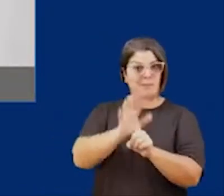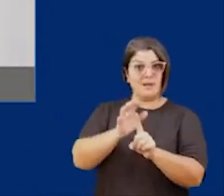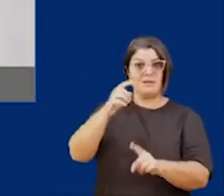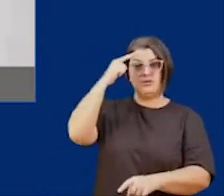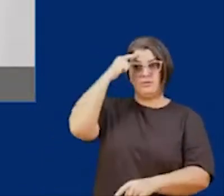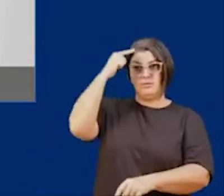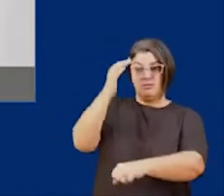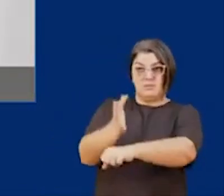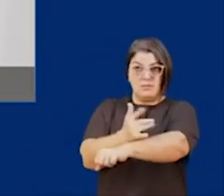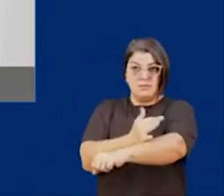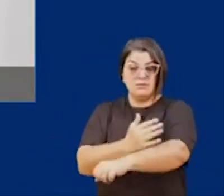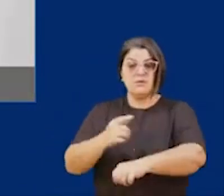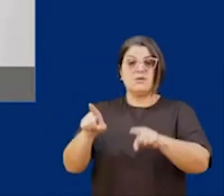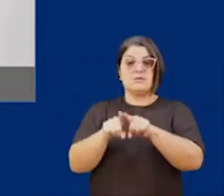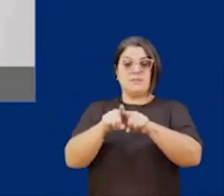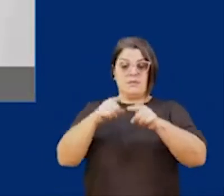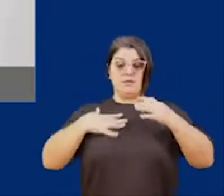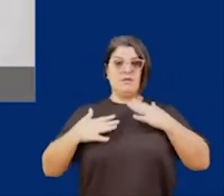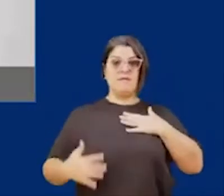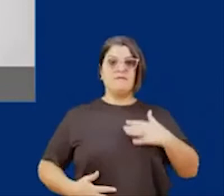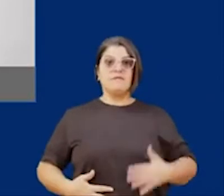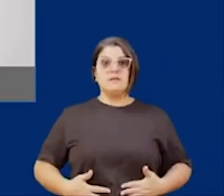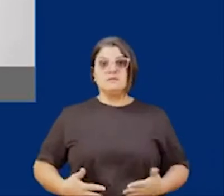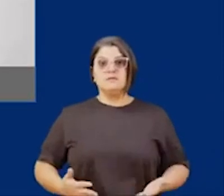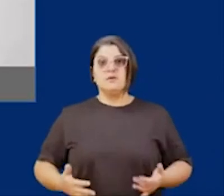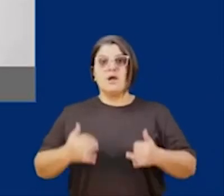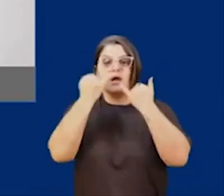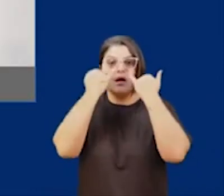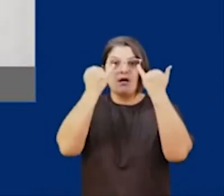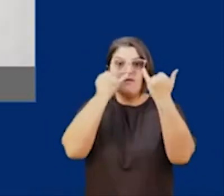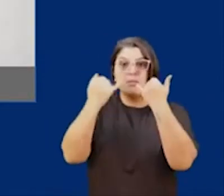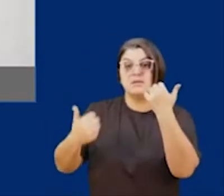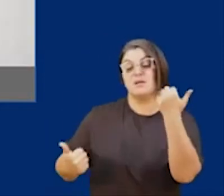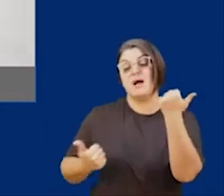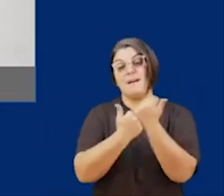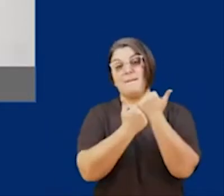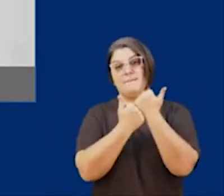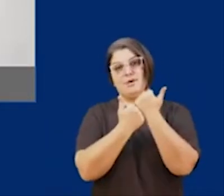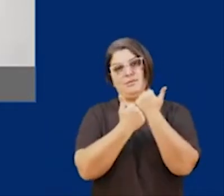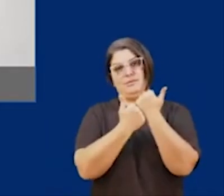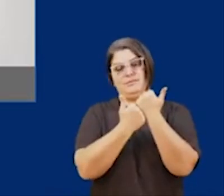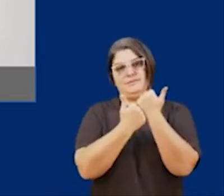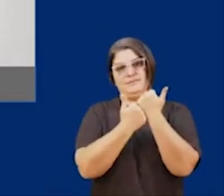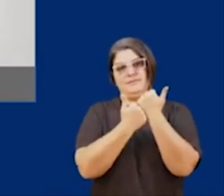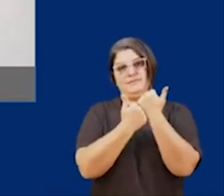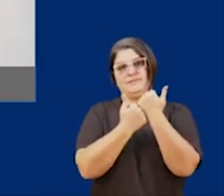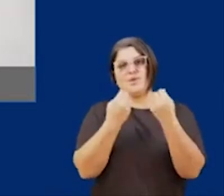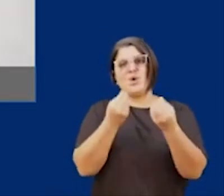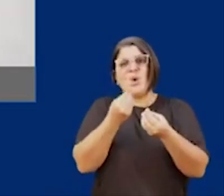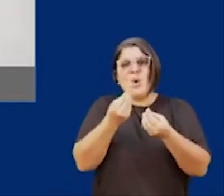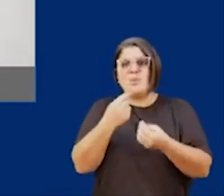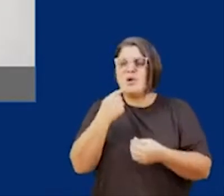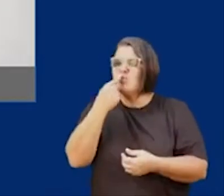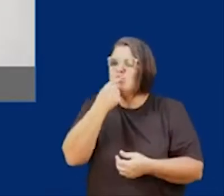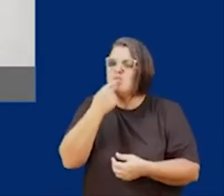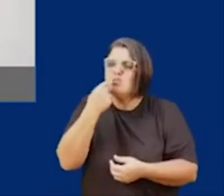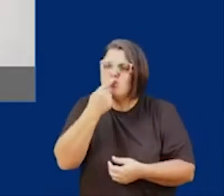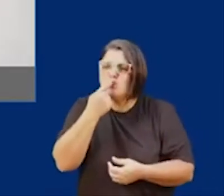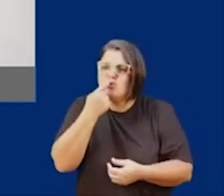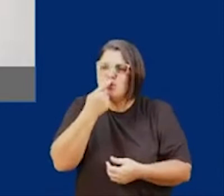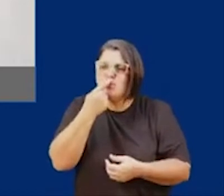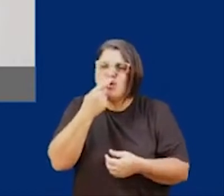e físico. A informação e o apoio, porque aí você fala, como é que aquela boquinha vai agarrar o